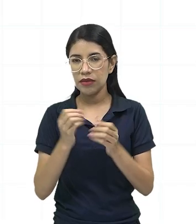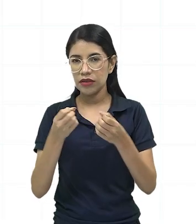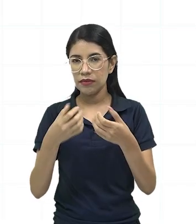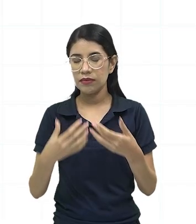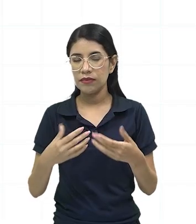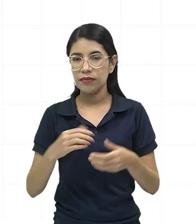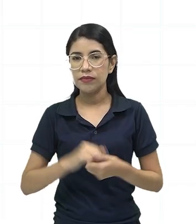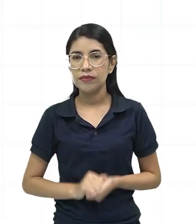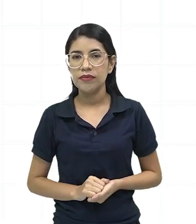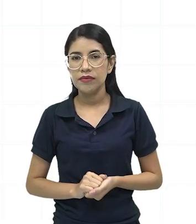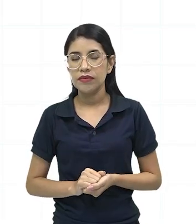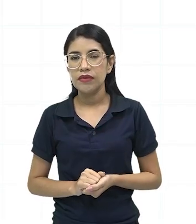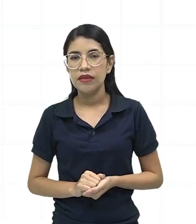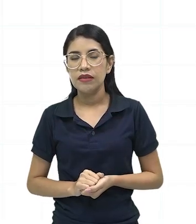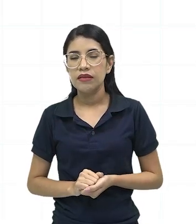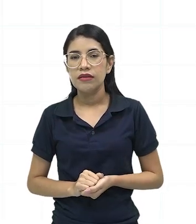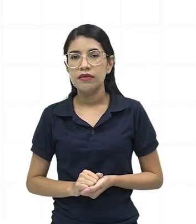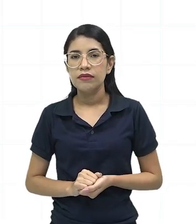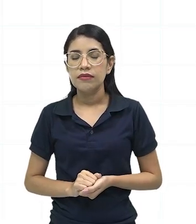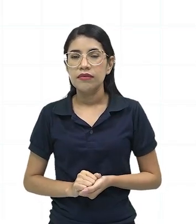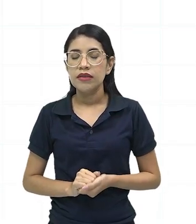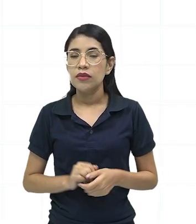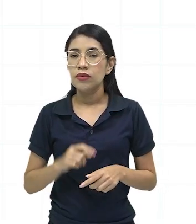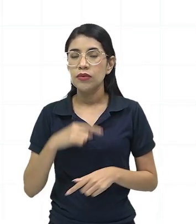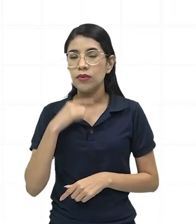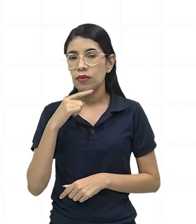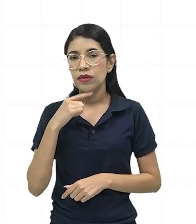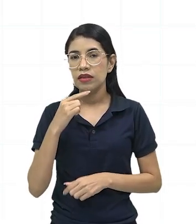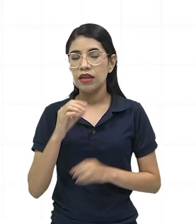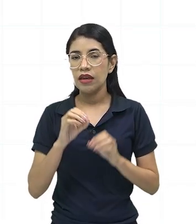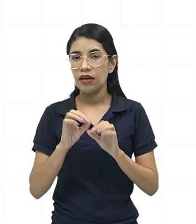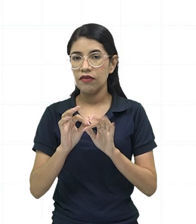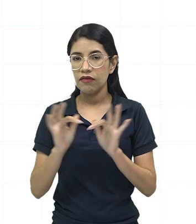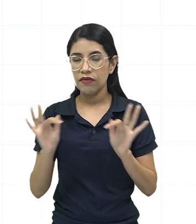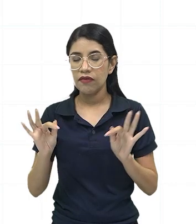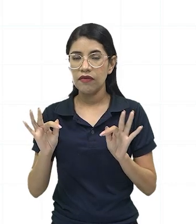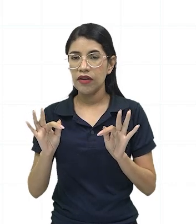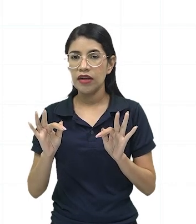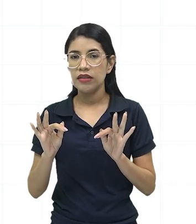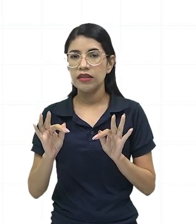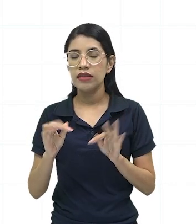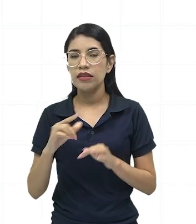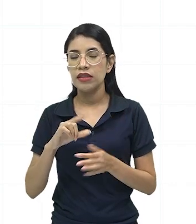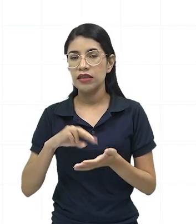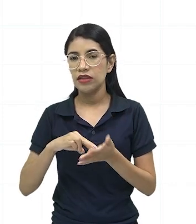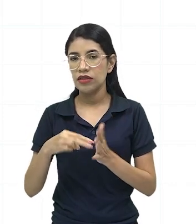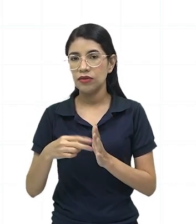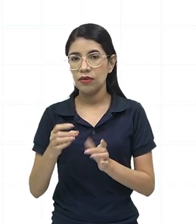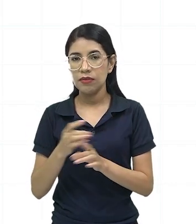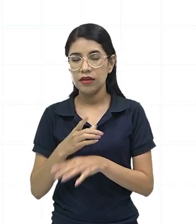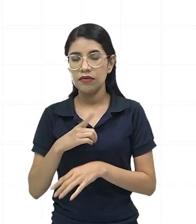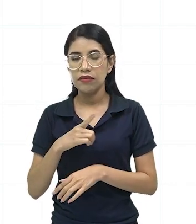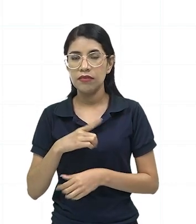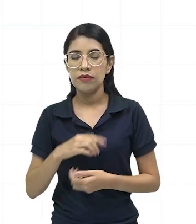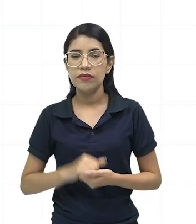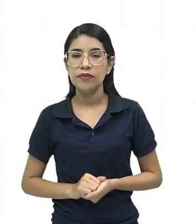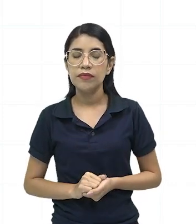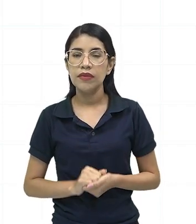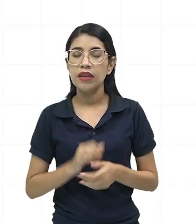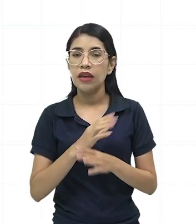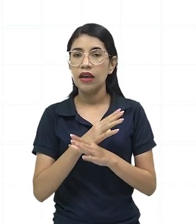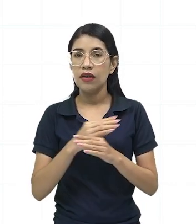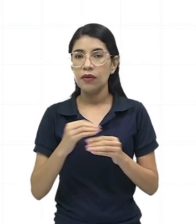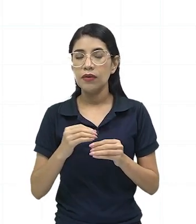que é de sentido completo, sendo incapaz de formar uma frase por si só. E essas